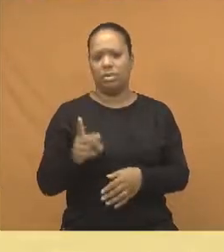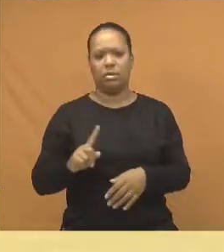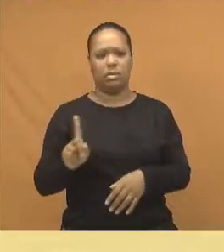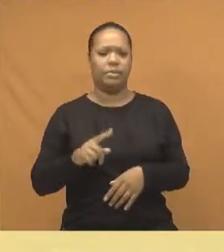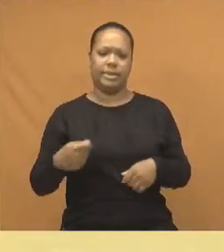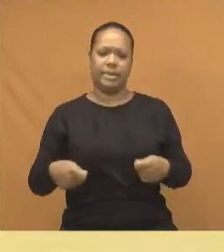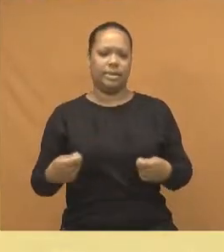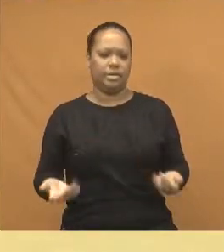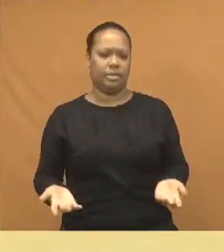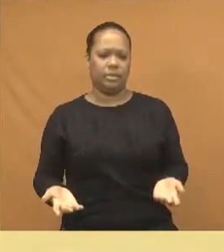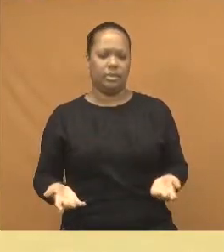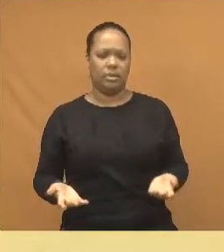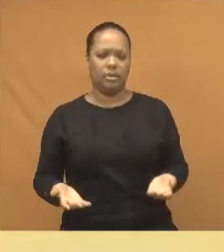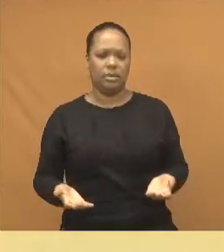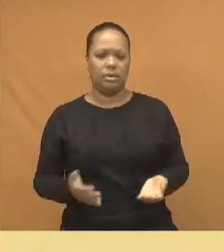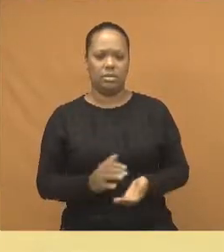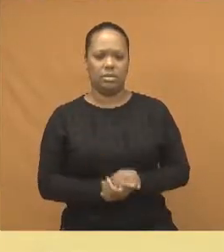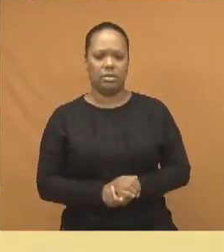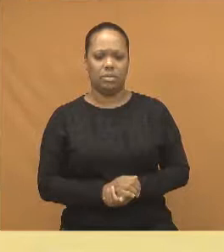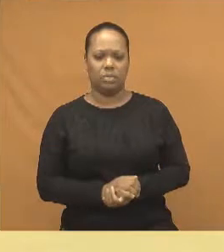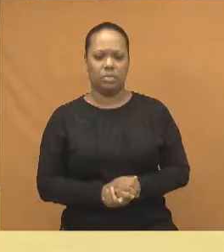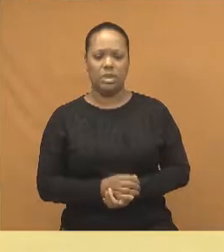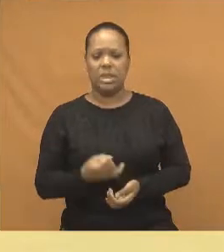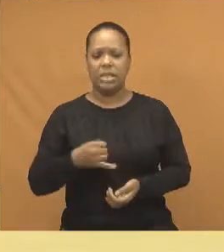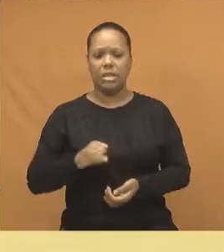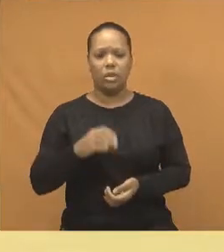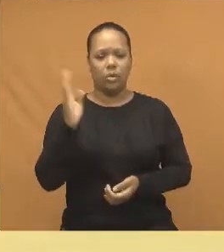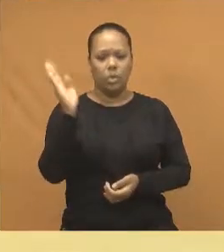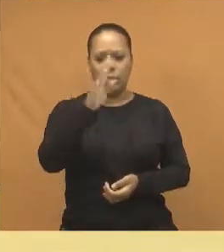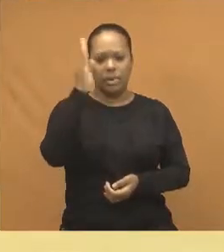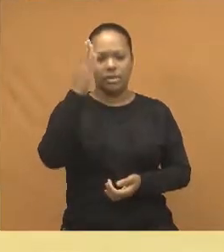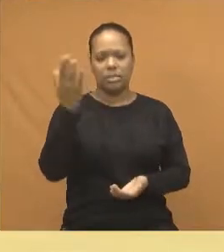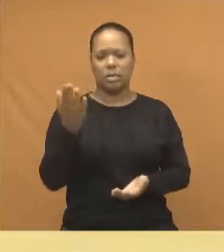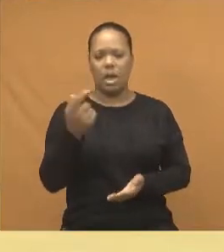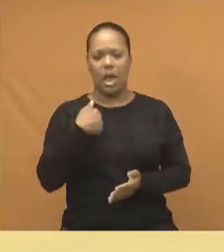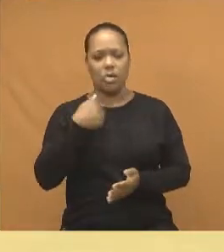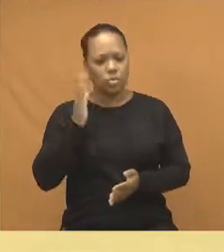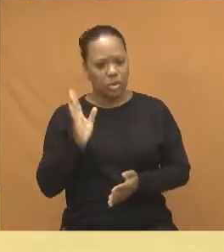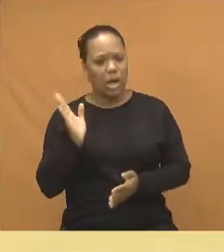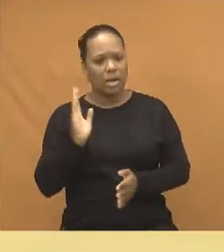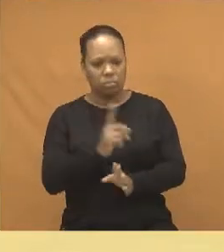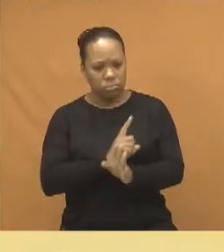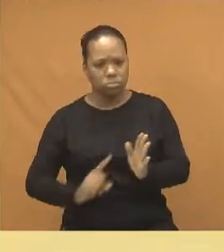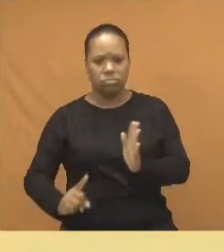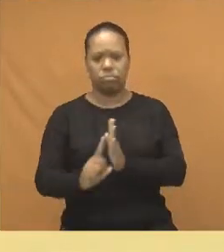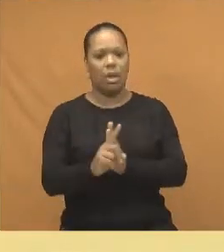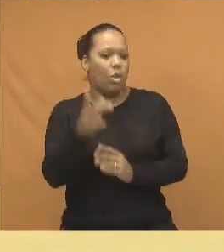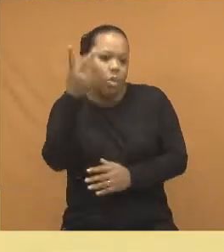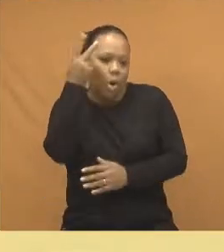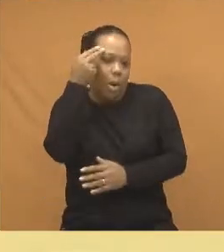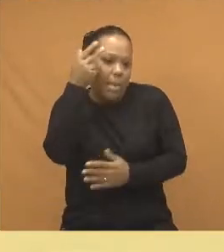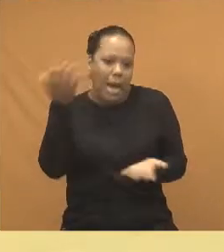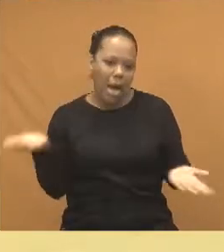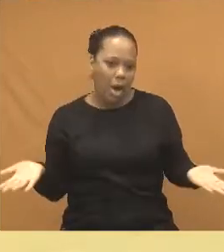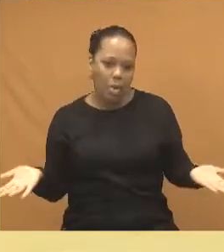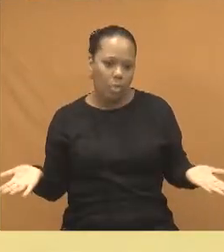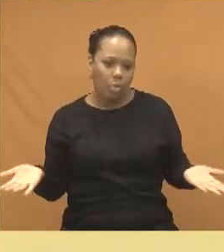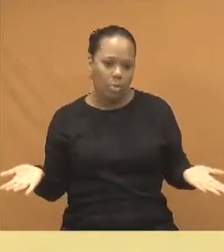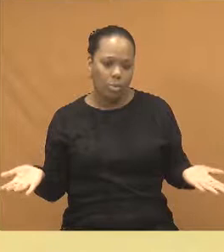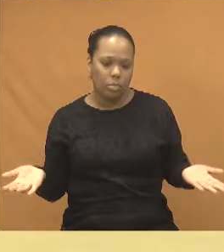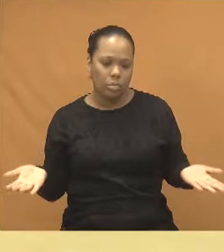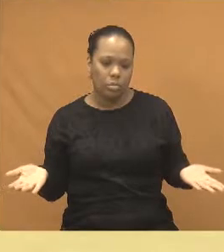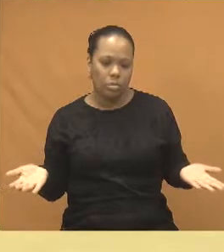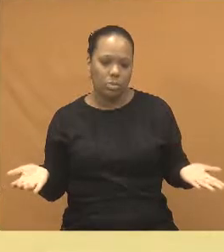precisa. Porque se eu estou passando, até eu mesmo, se eu estou passando mal, vamos colocar na frente. Então, quero que os nobres